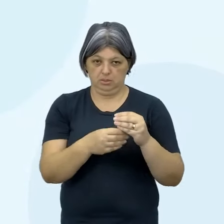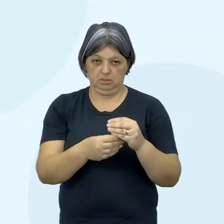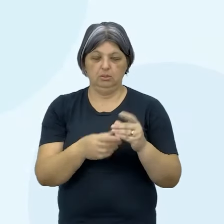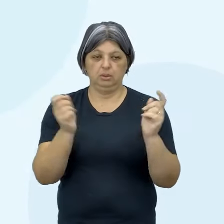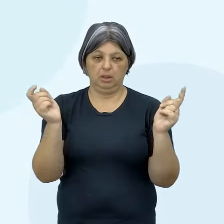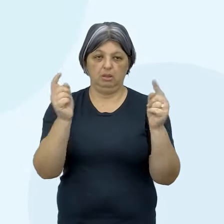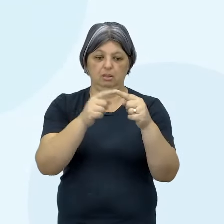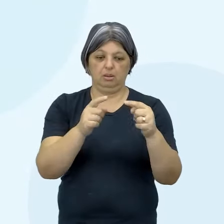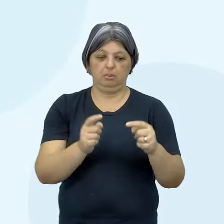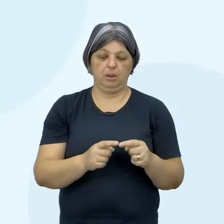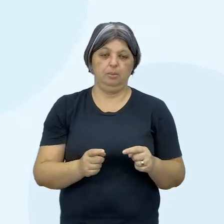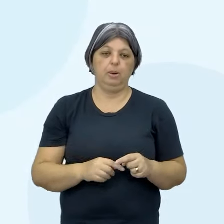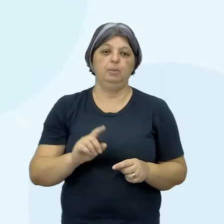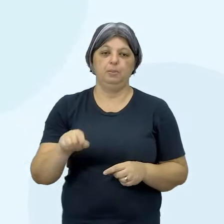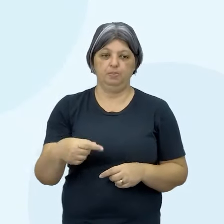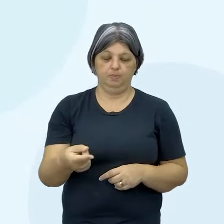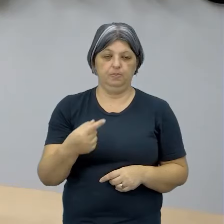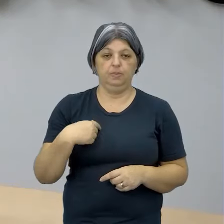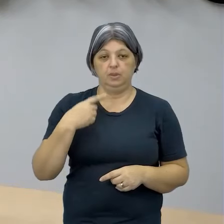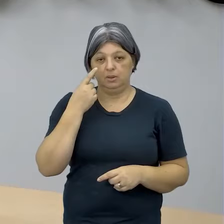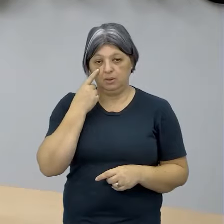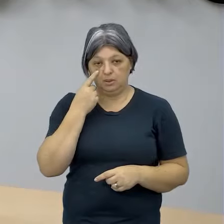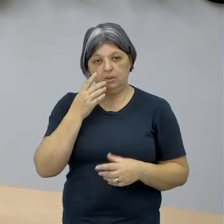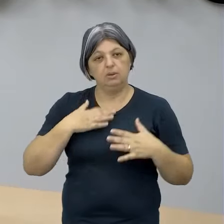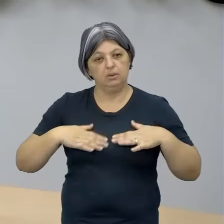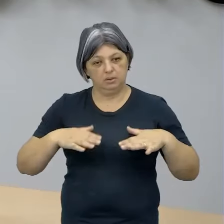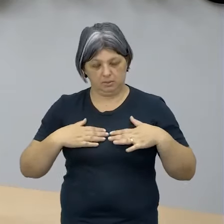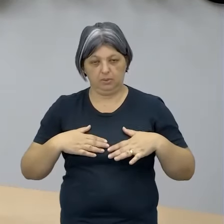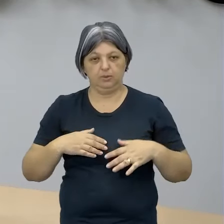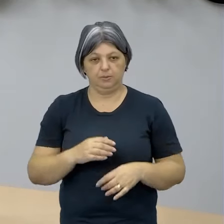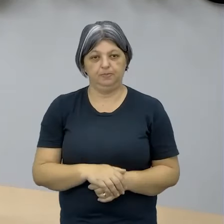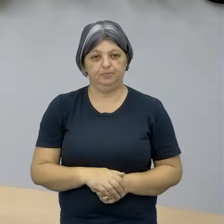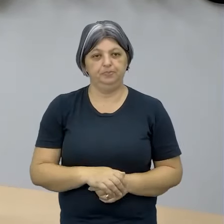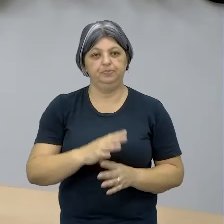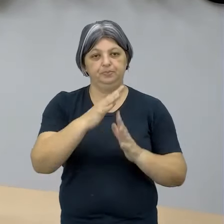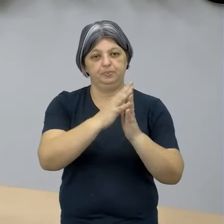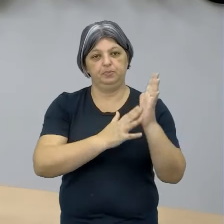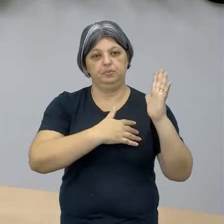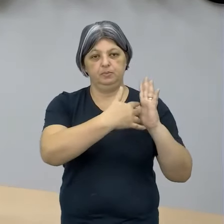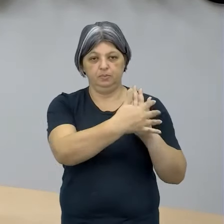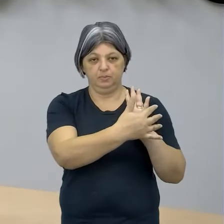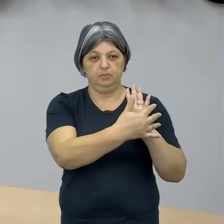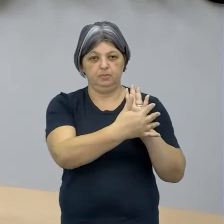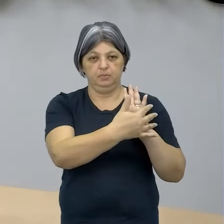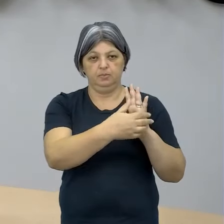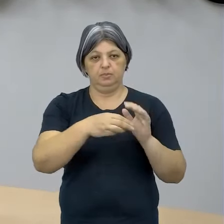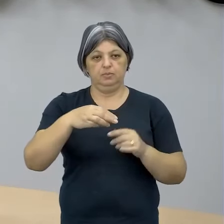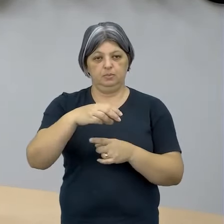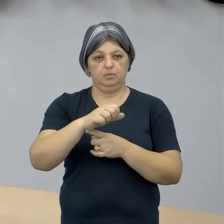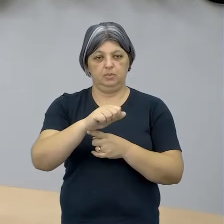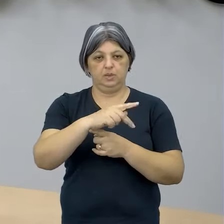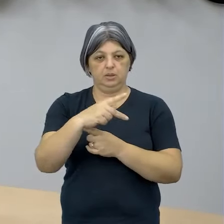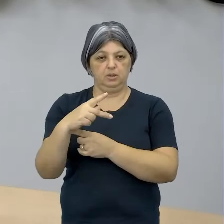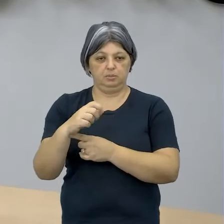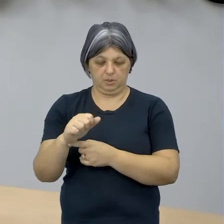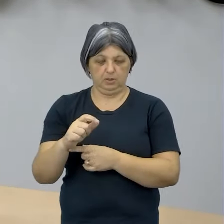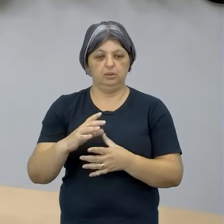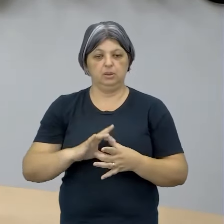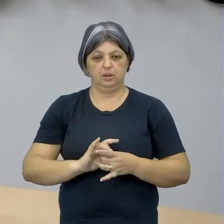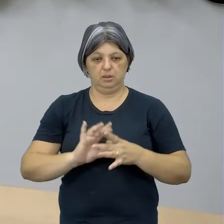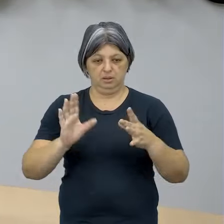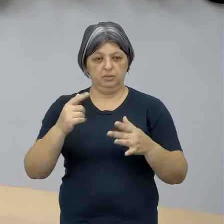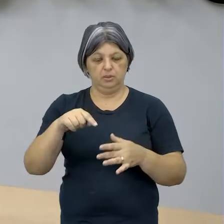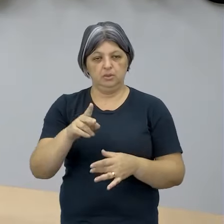Tudo bem, pessoal? Depois vocês dão uma olhada direitinho, né, nesse quadro lá no mapa, né, ele está disponível para